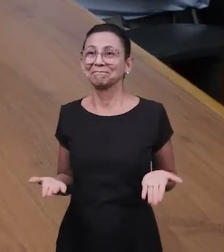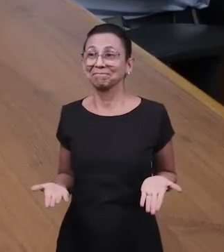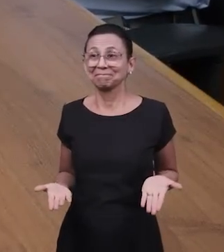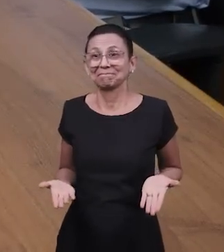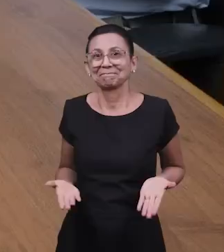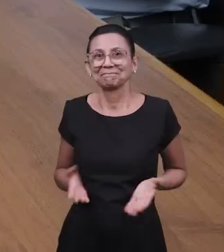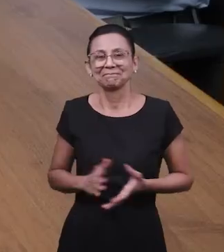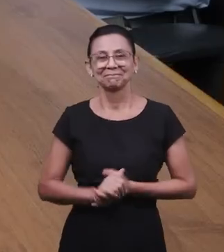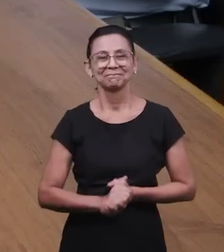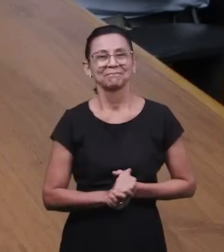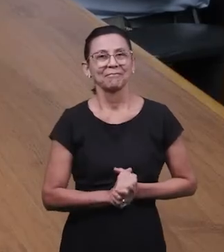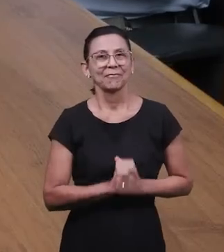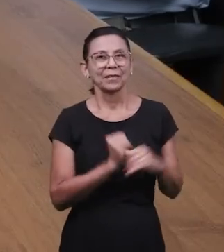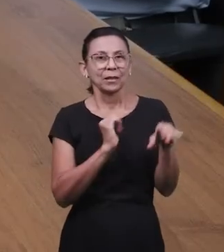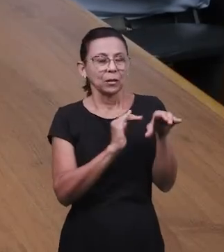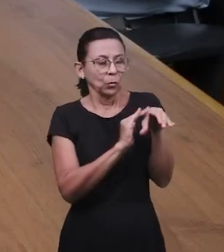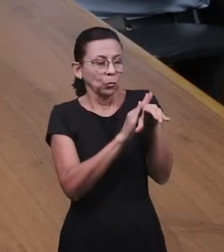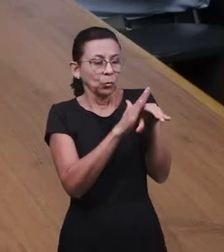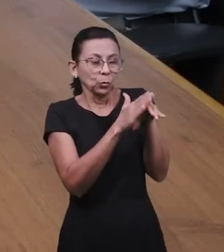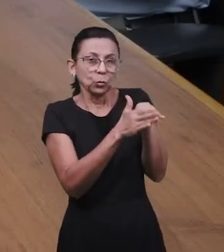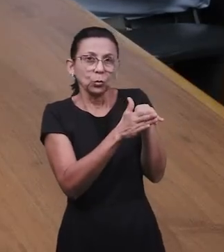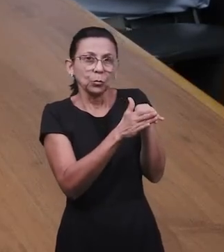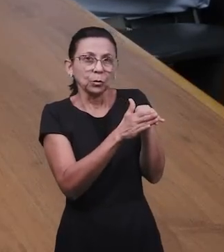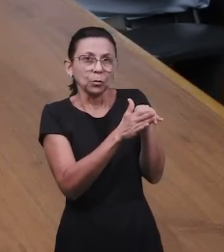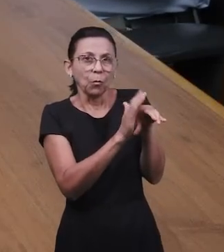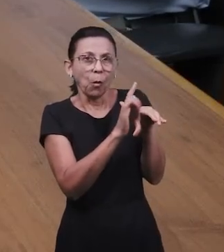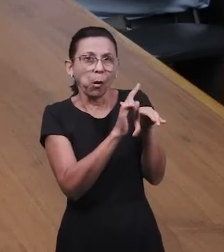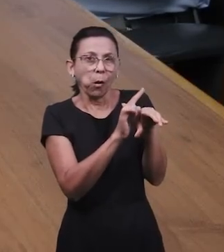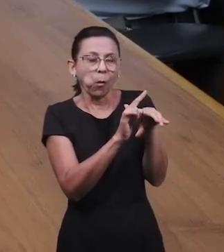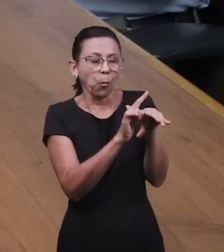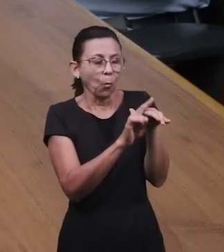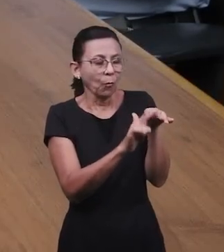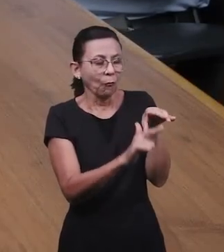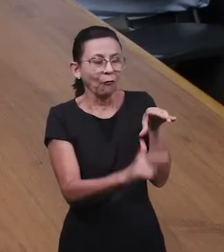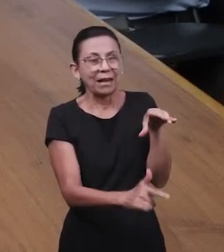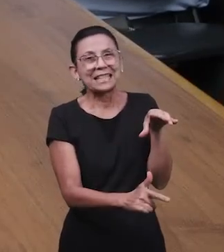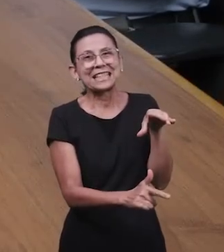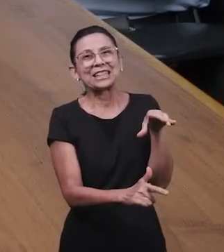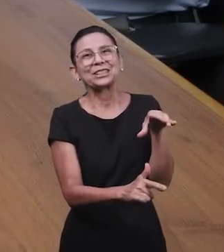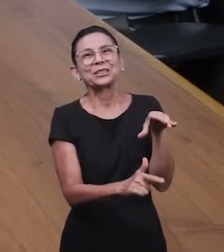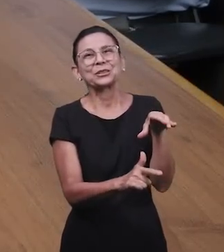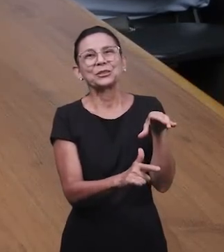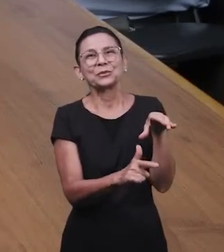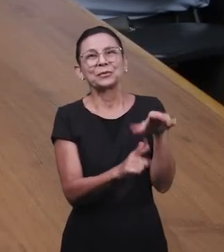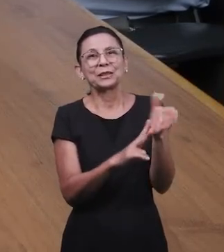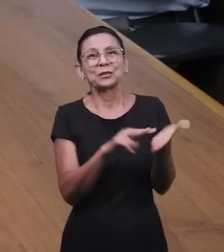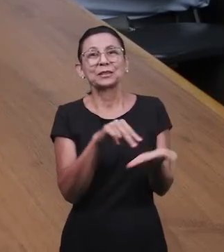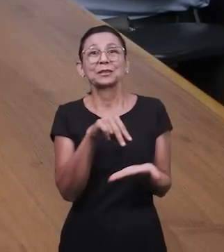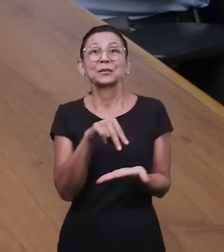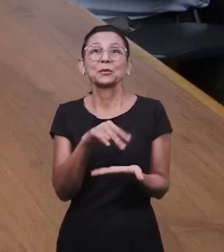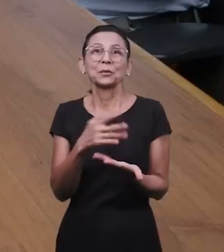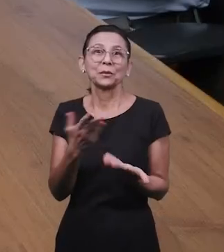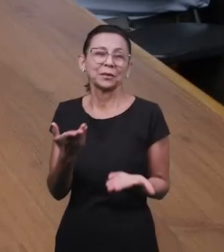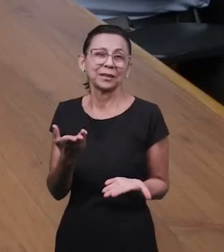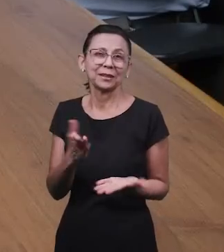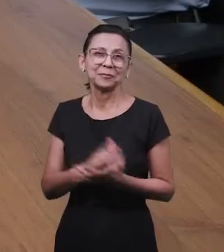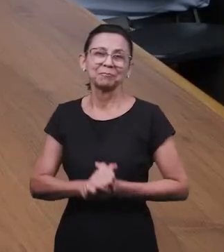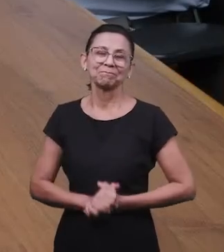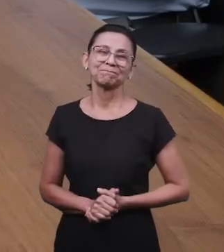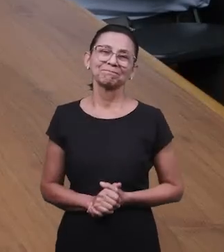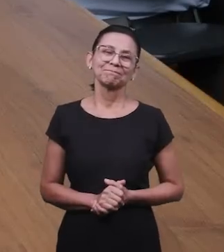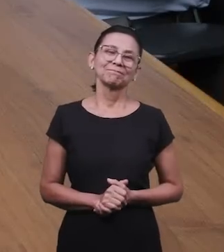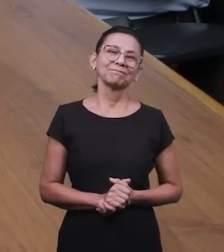vazio, né? E que ele está vivo. E que ele não está longe de nós. Glória a Deus. Né? O apóstolo Paulo fala disso lá em Atenas,